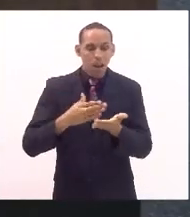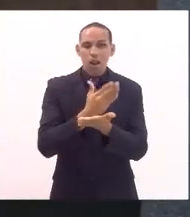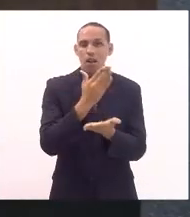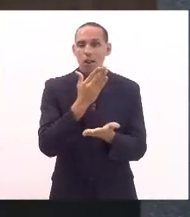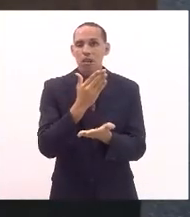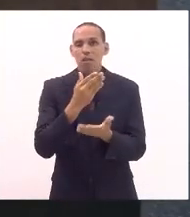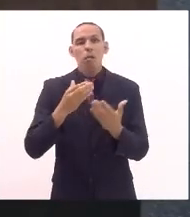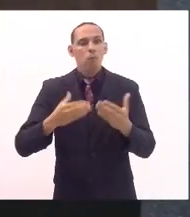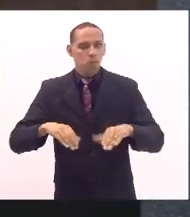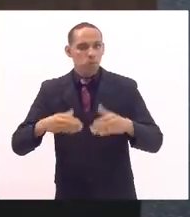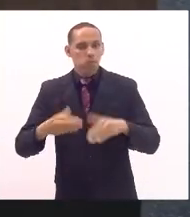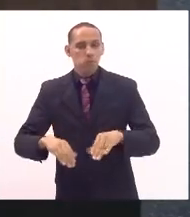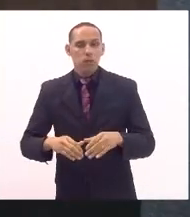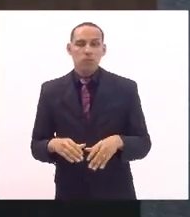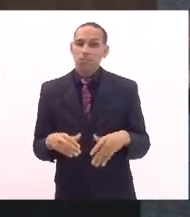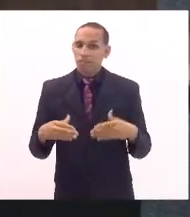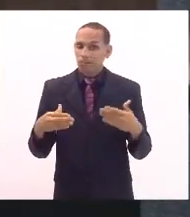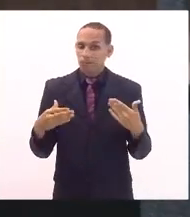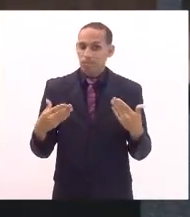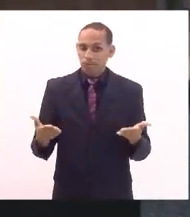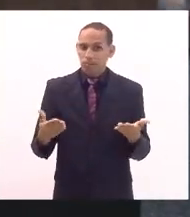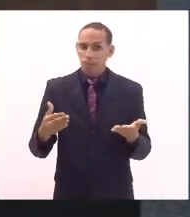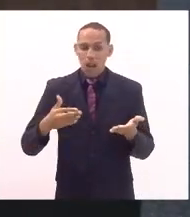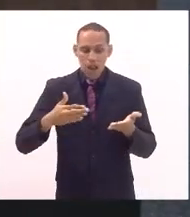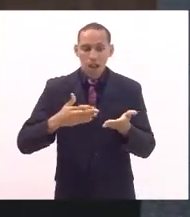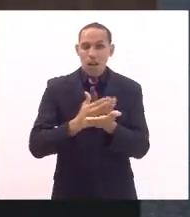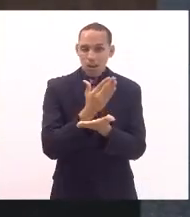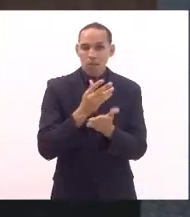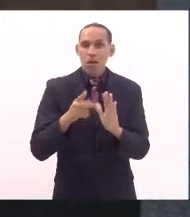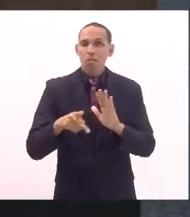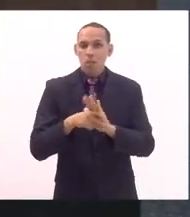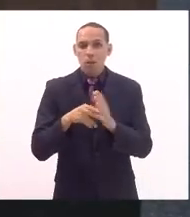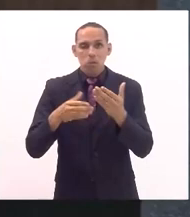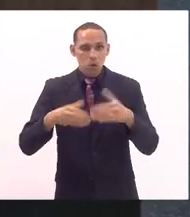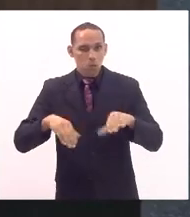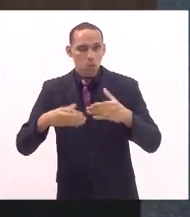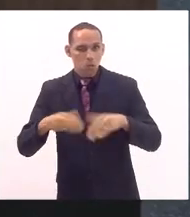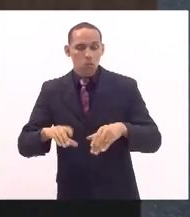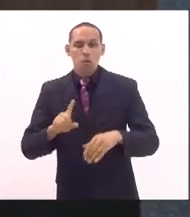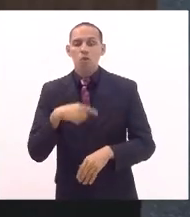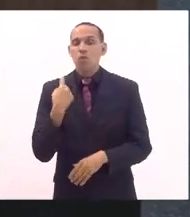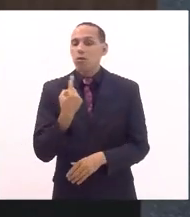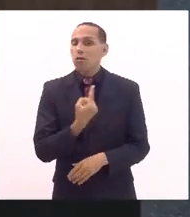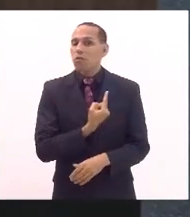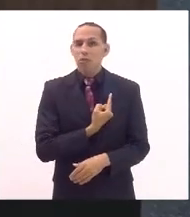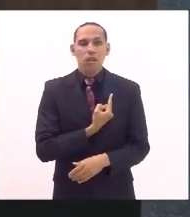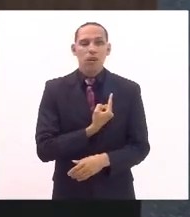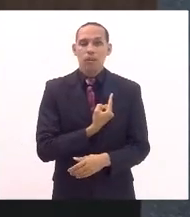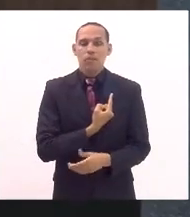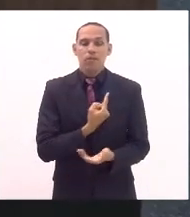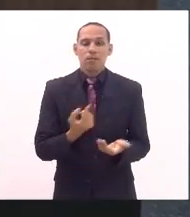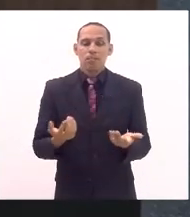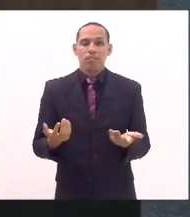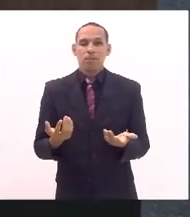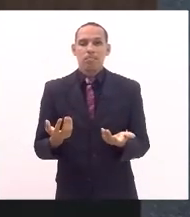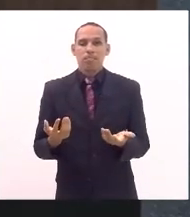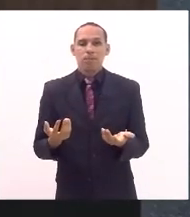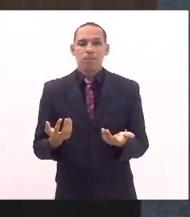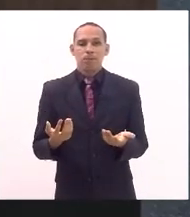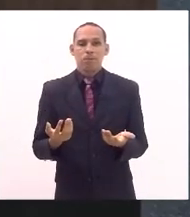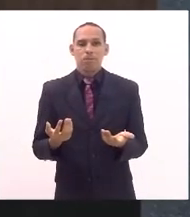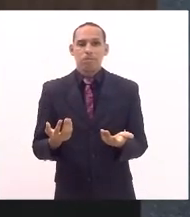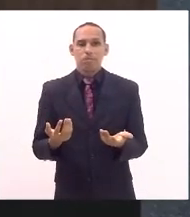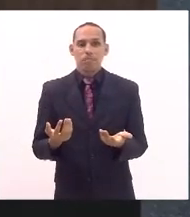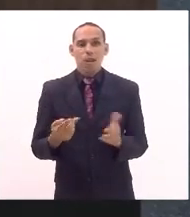nesse concurso diante da homologação do concurso nós não poderemos dar botar